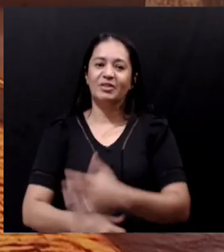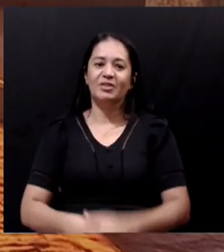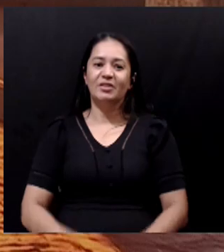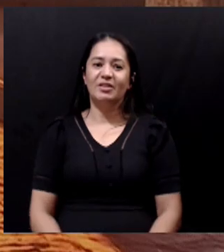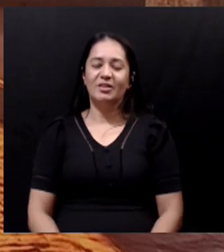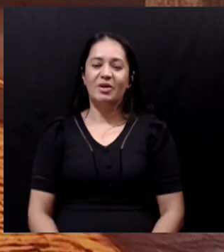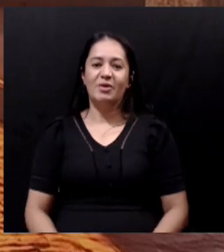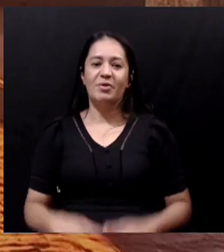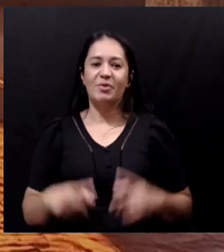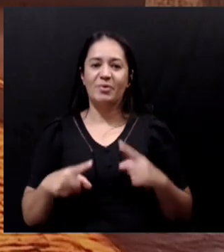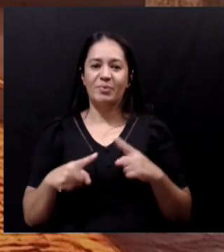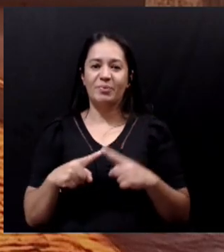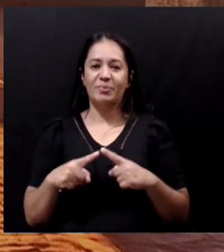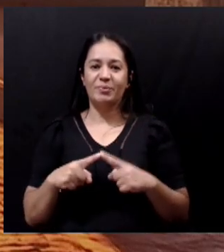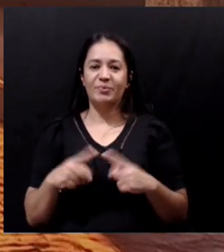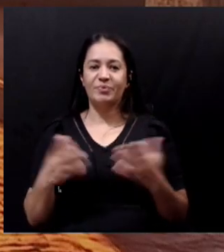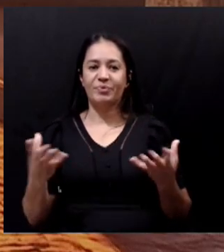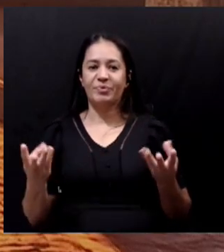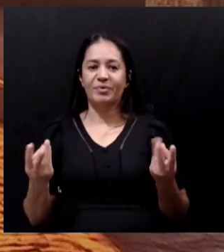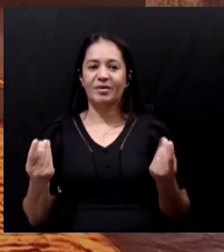Porque